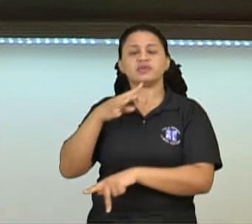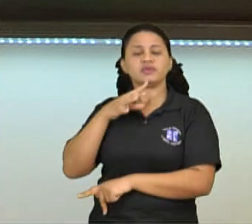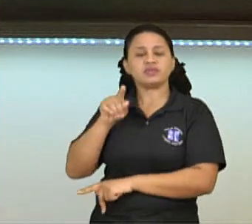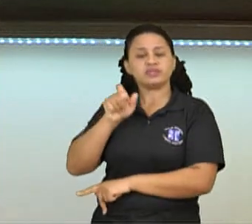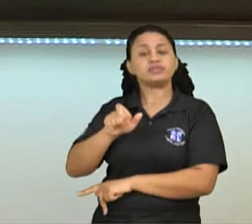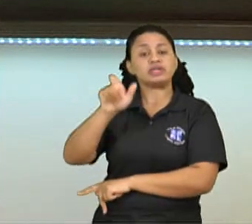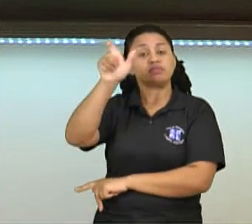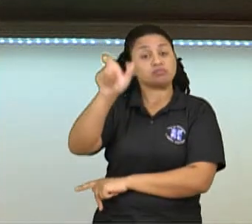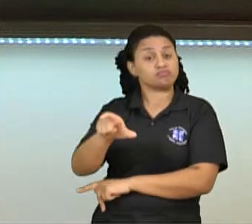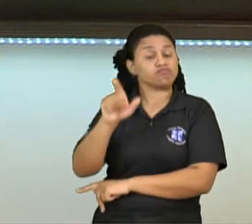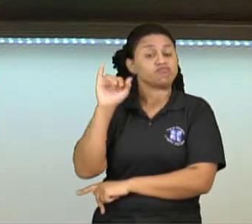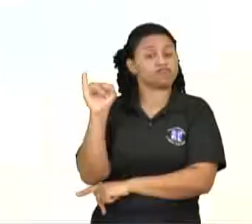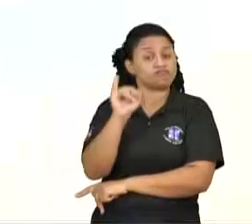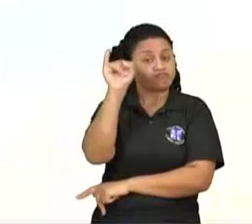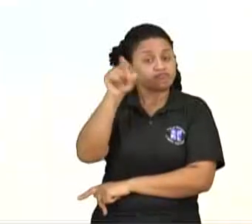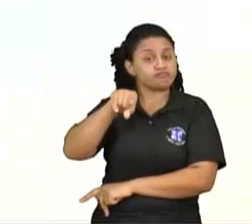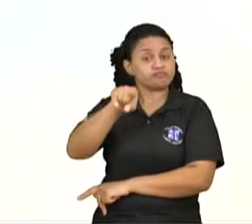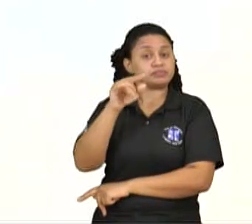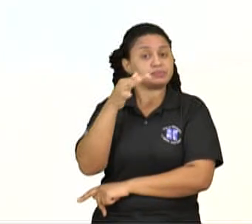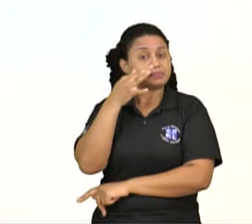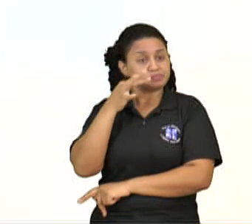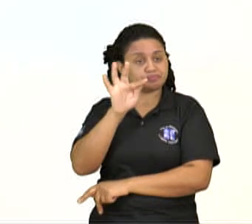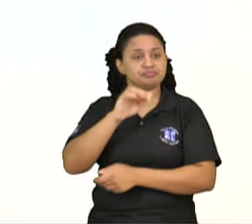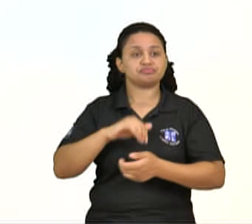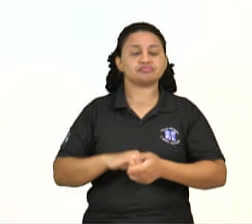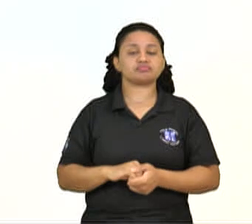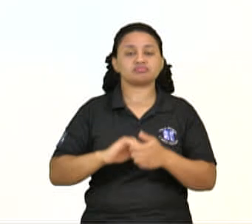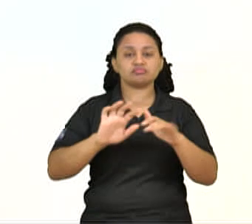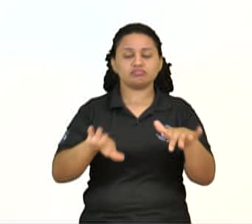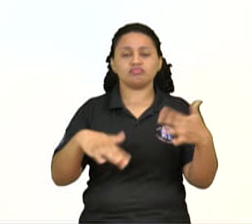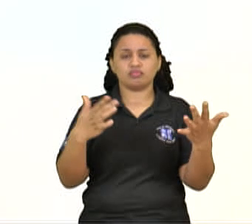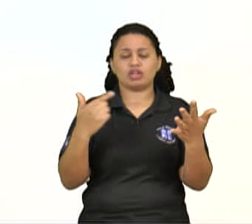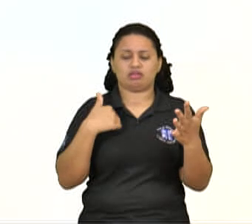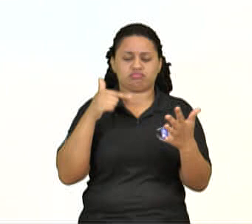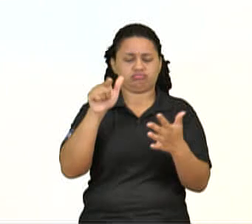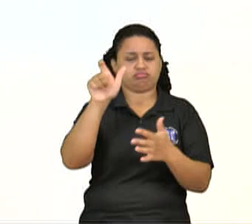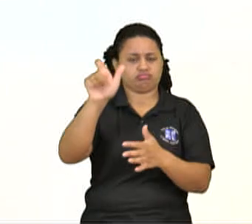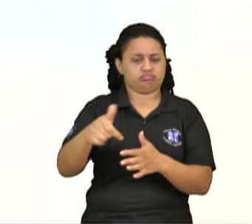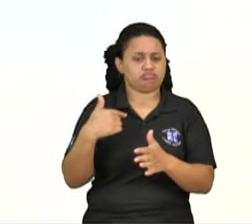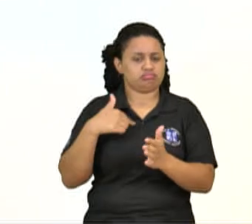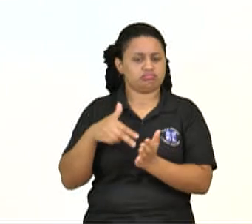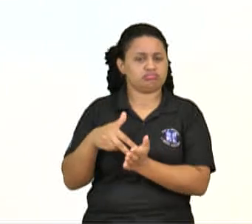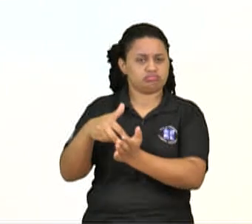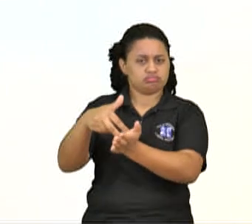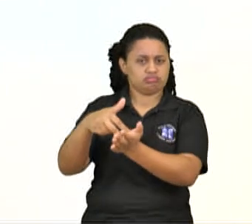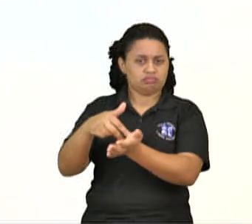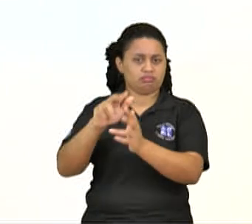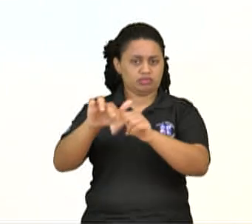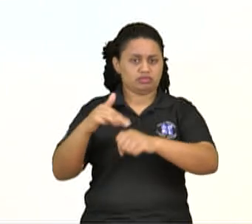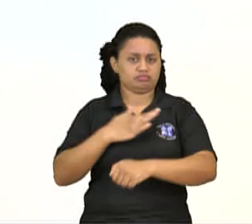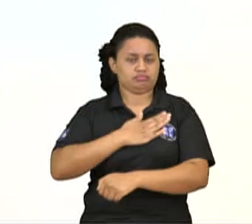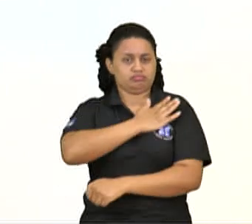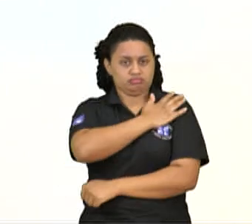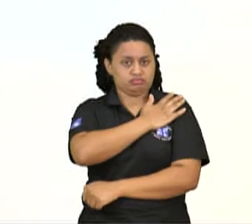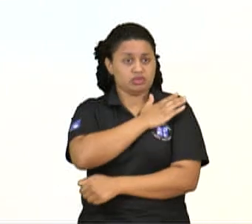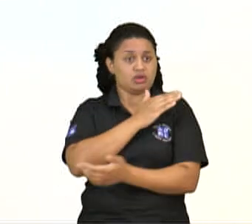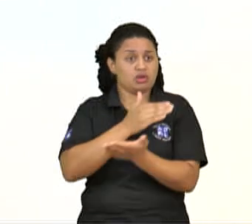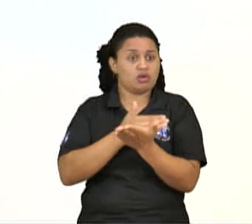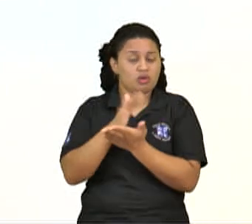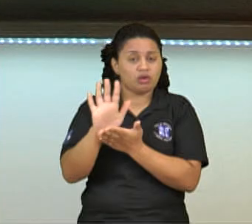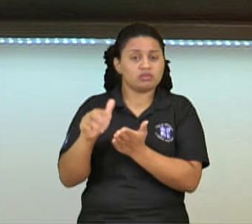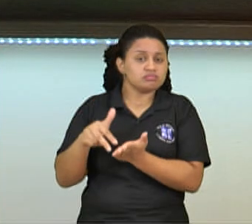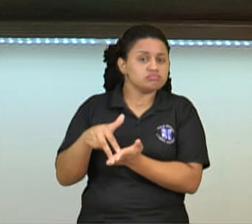figura importante dentro da França. E ele, então se destacando como um grande militar, vai acabar